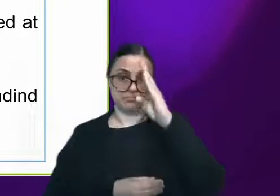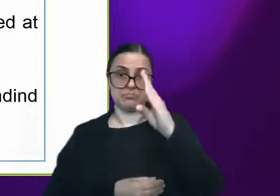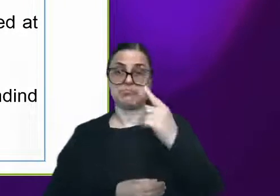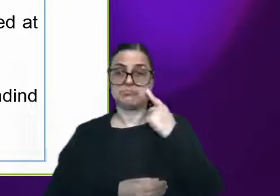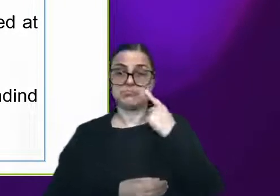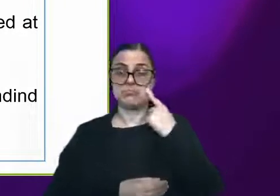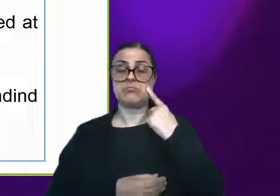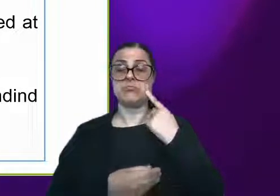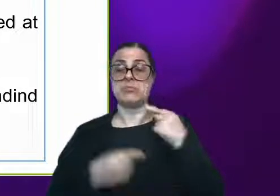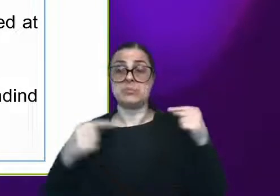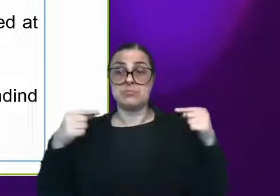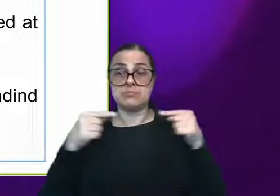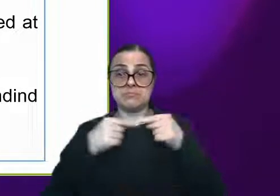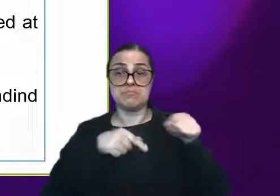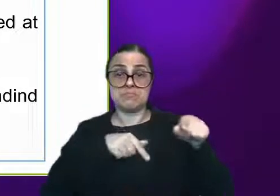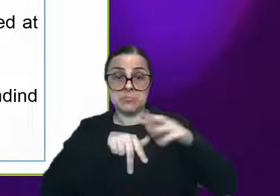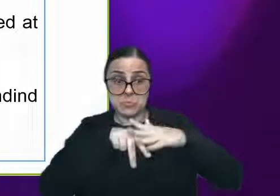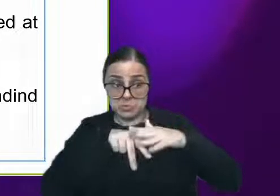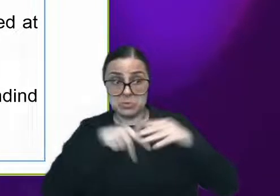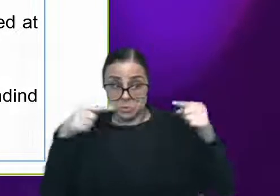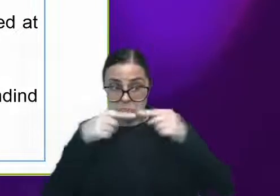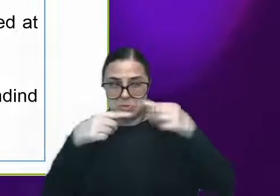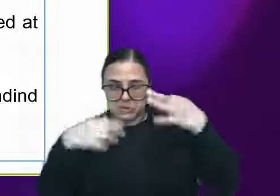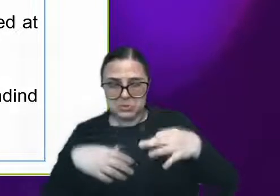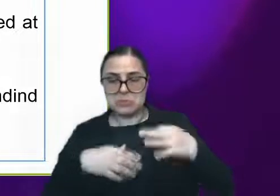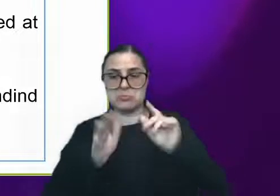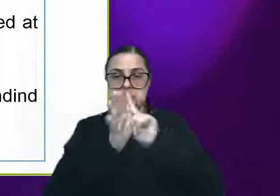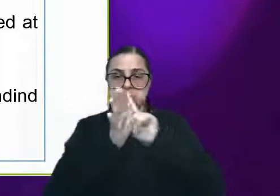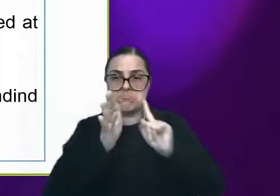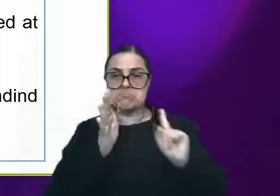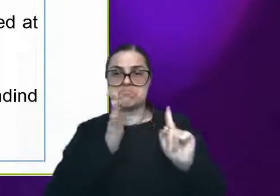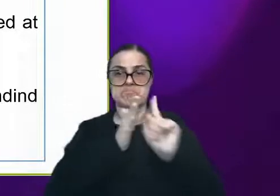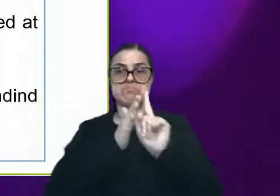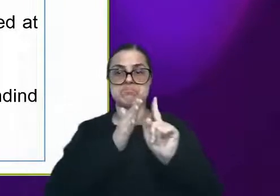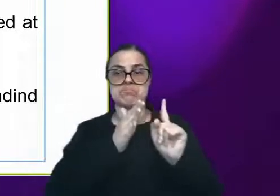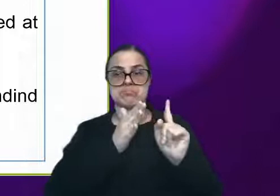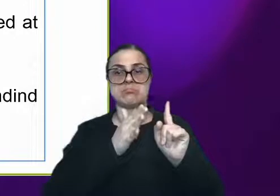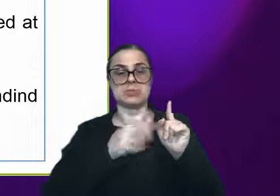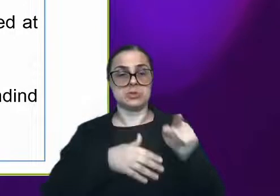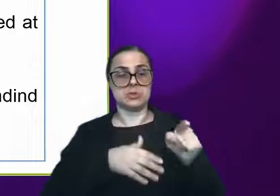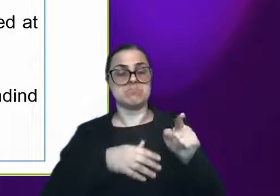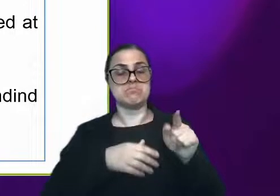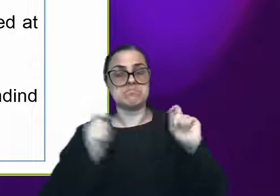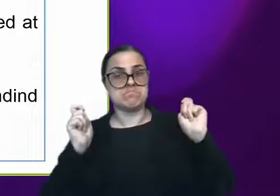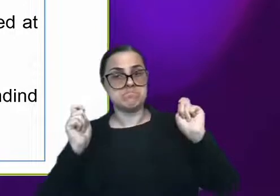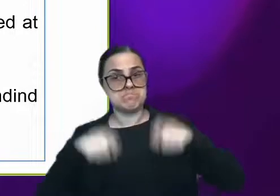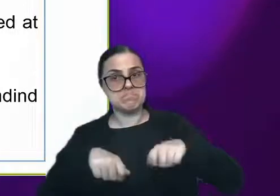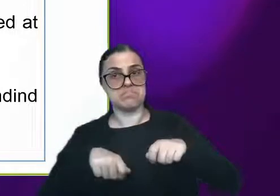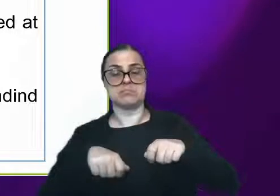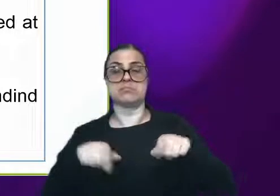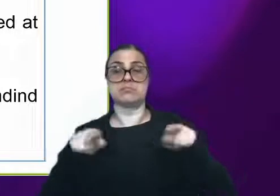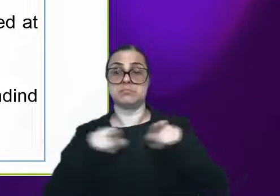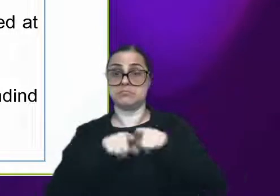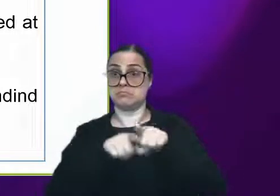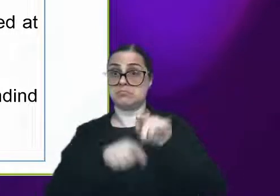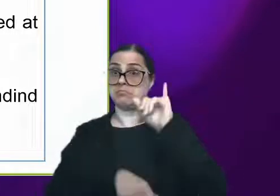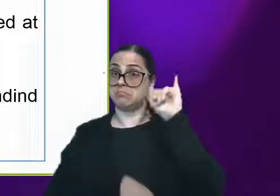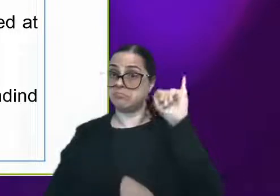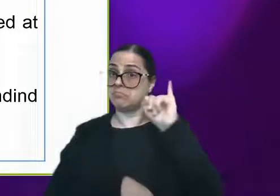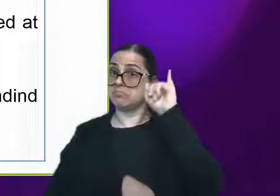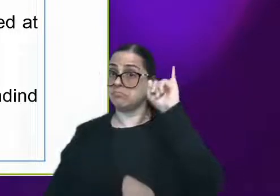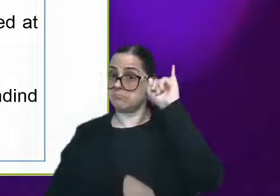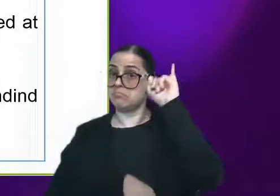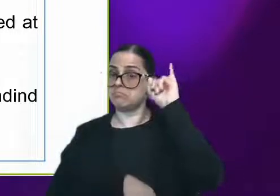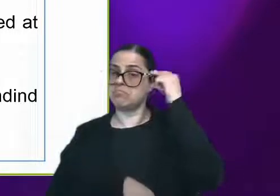principalmente, a ideia de priorizar e dar uma prioridade aos pacientes que respondem de